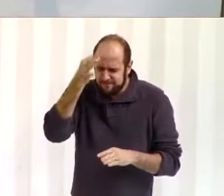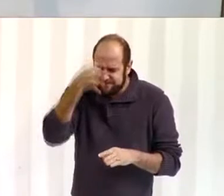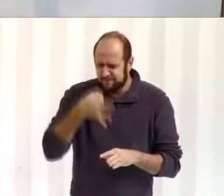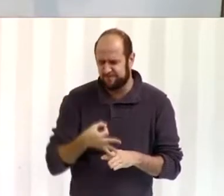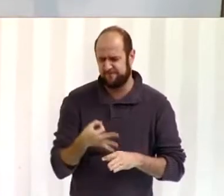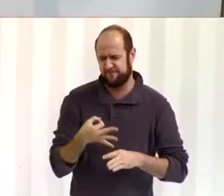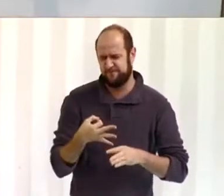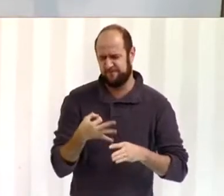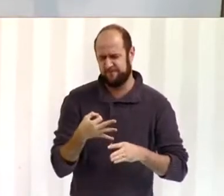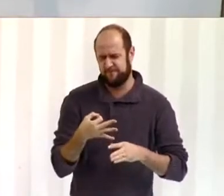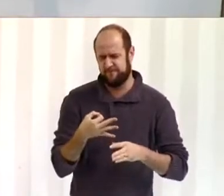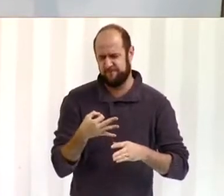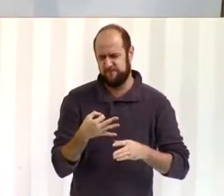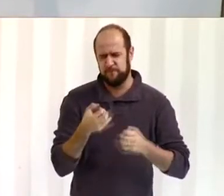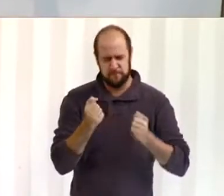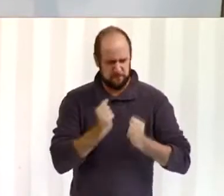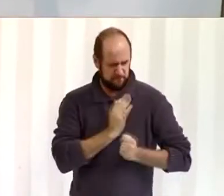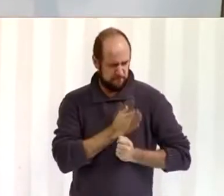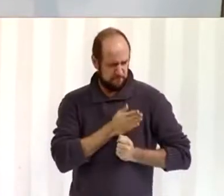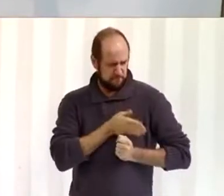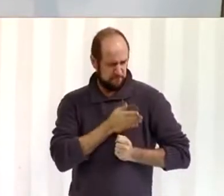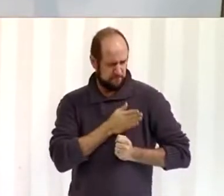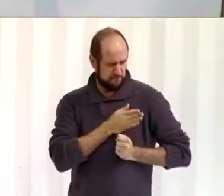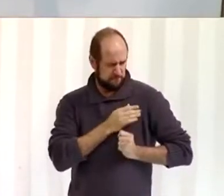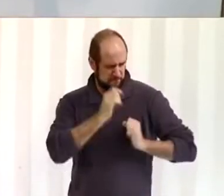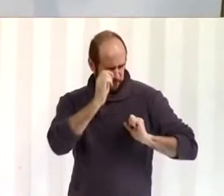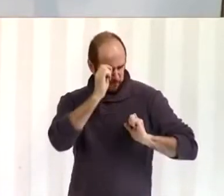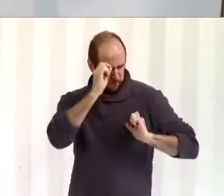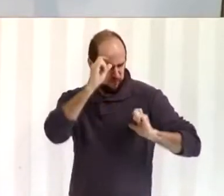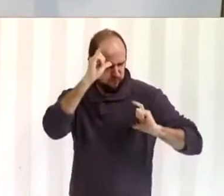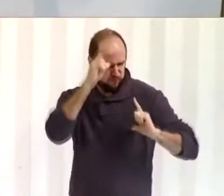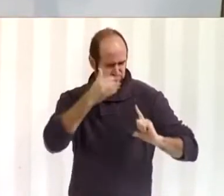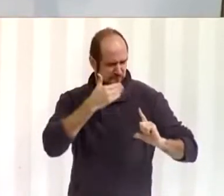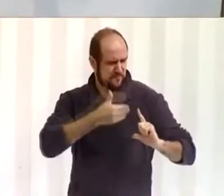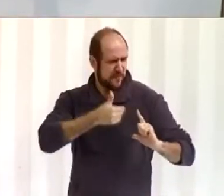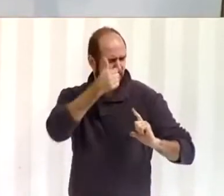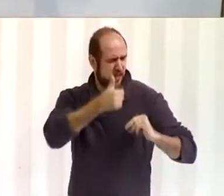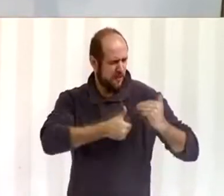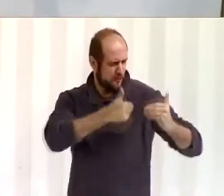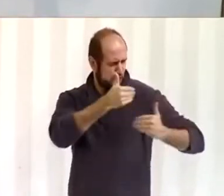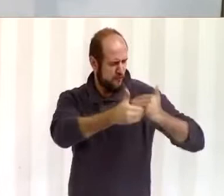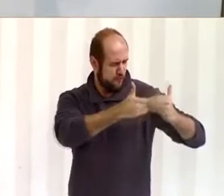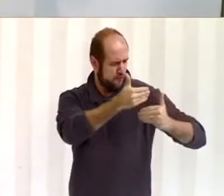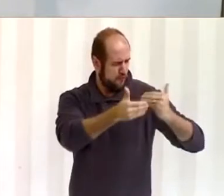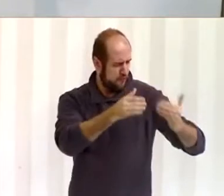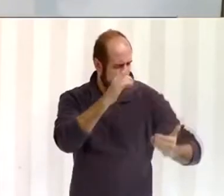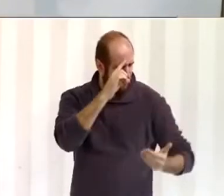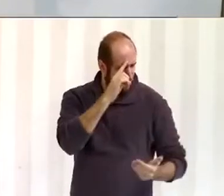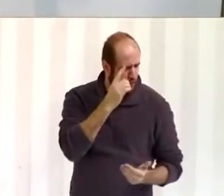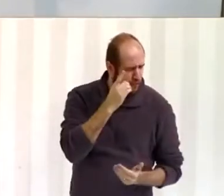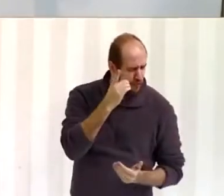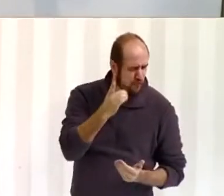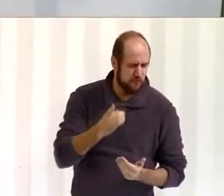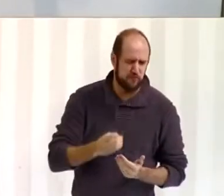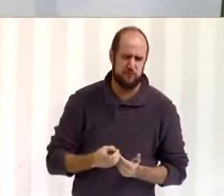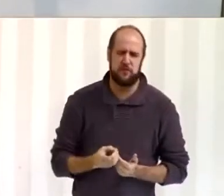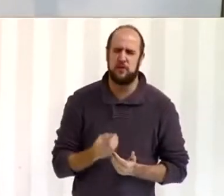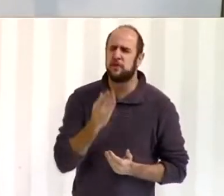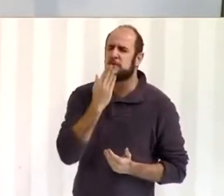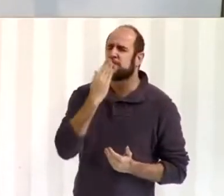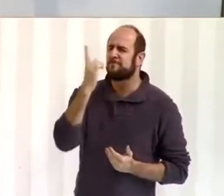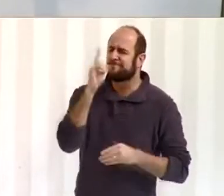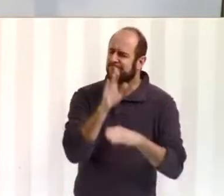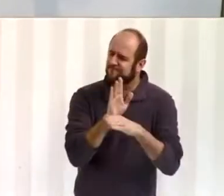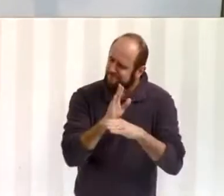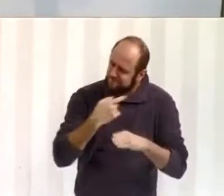para o nosso coração essa passagem tão singular da Tua Escritura Sagrada. Ajuda-nos nisso nessa